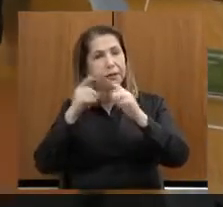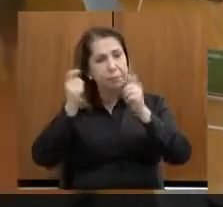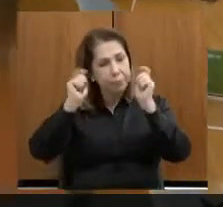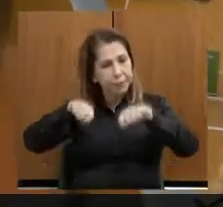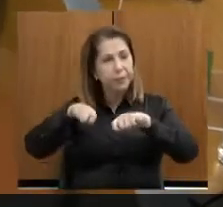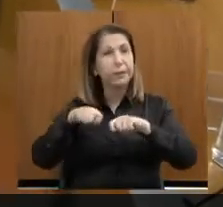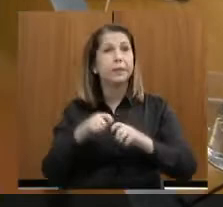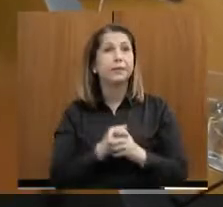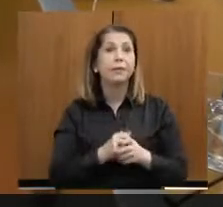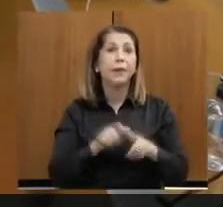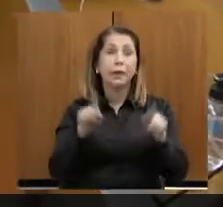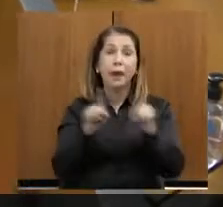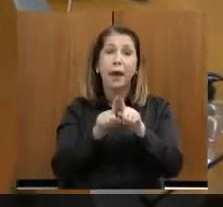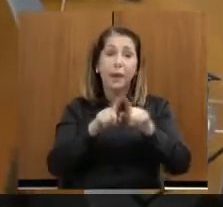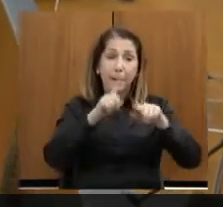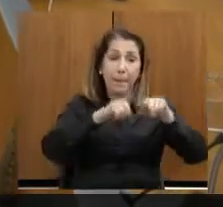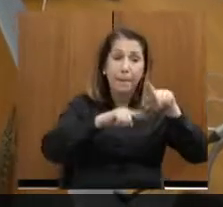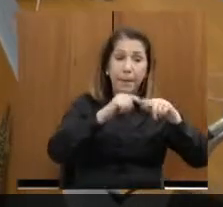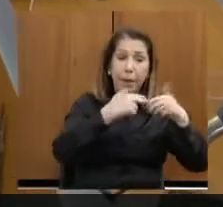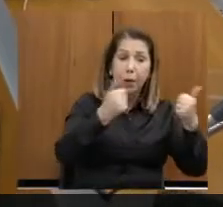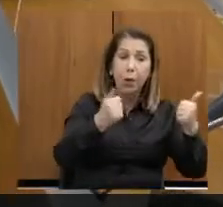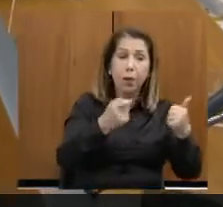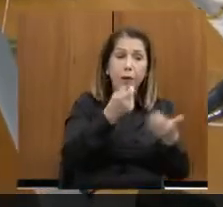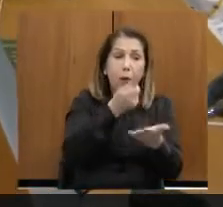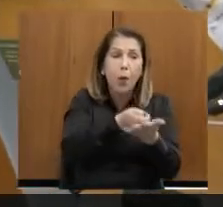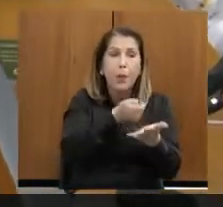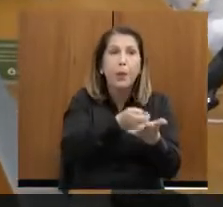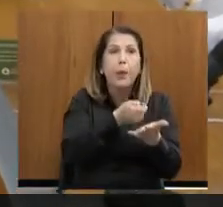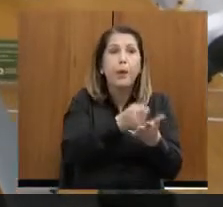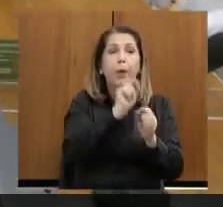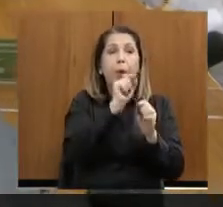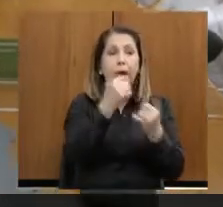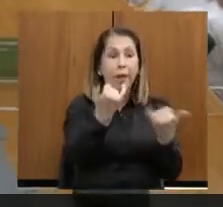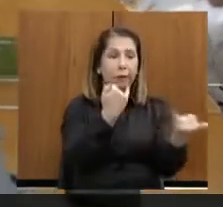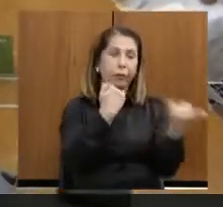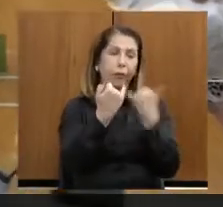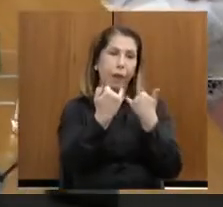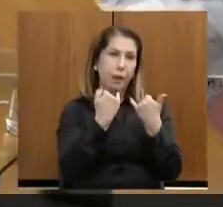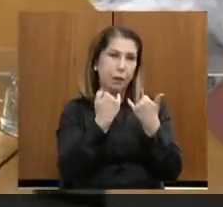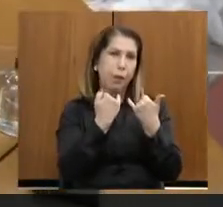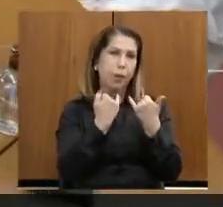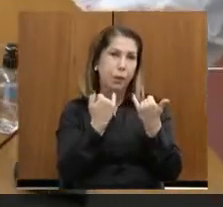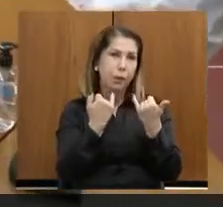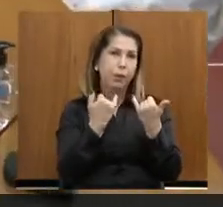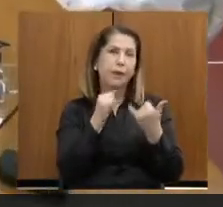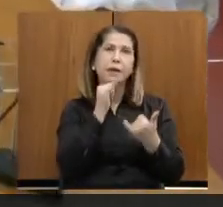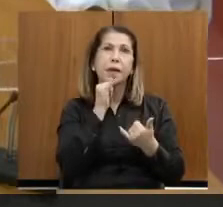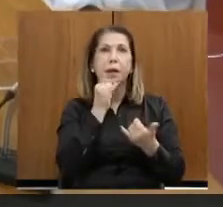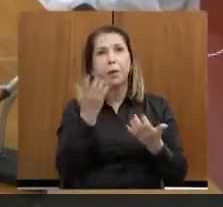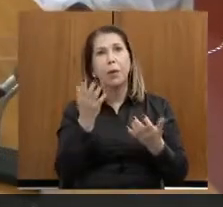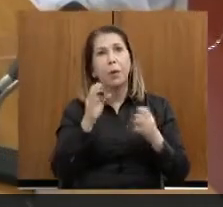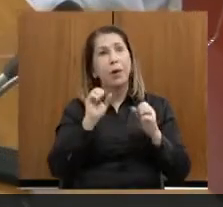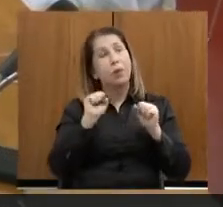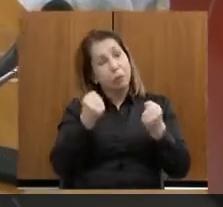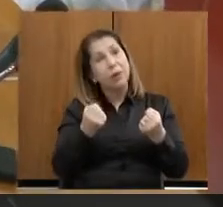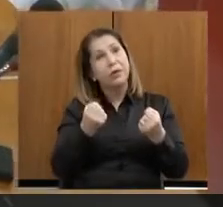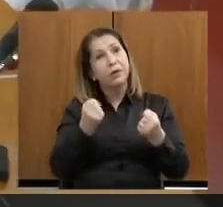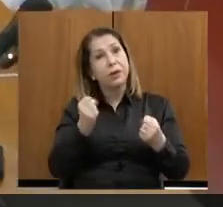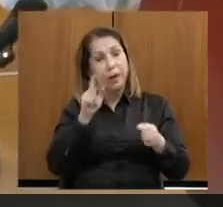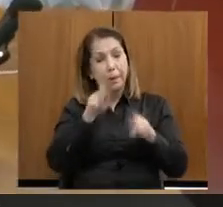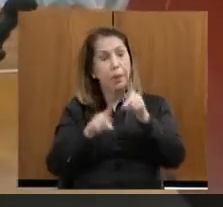Mas hoje tem equipamentos que tem um dever de nos informar eu quero citar um aqui Defensoria